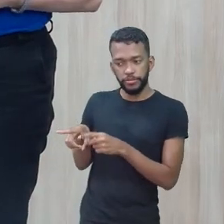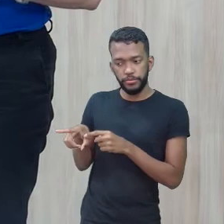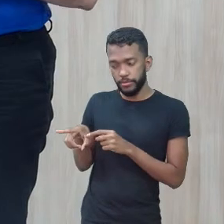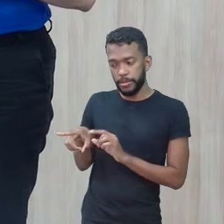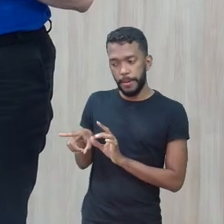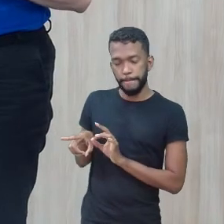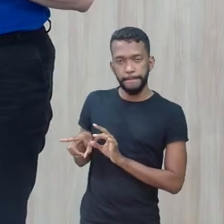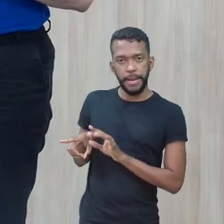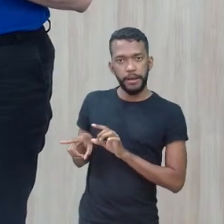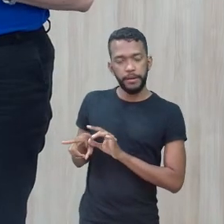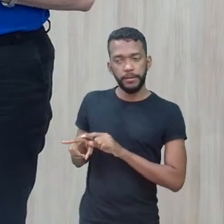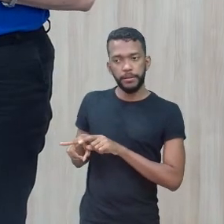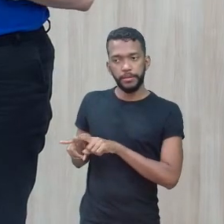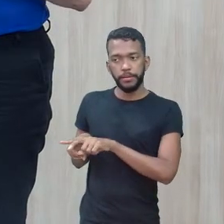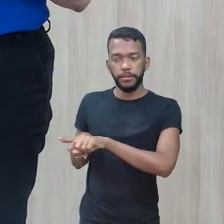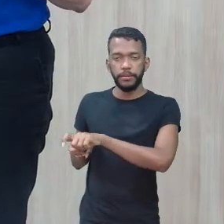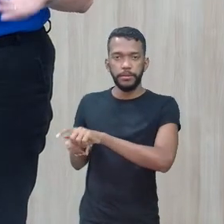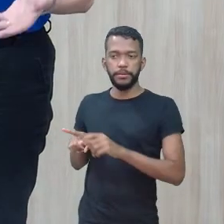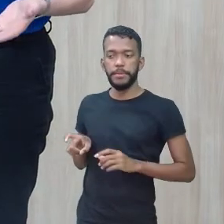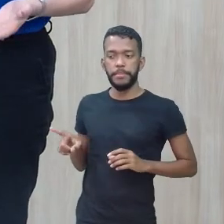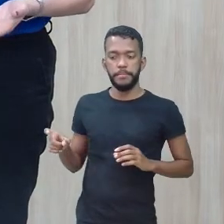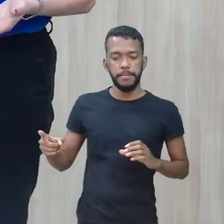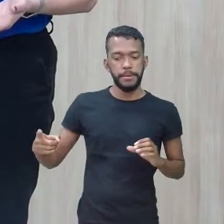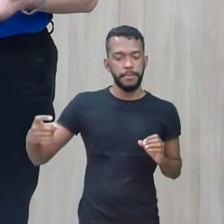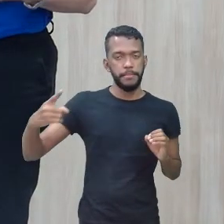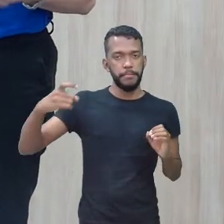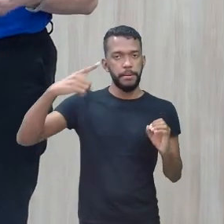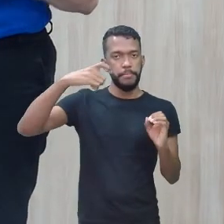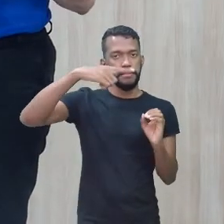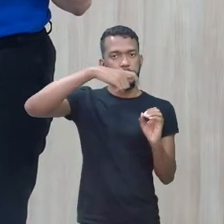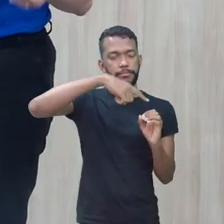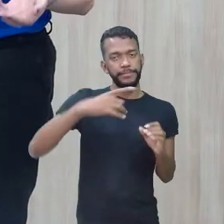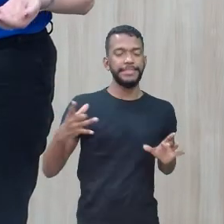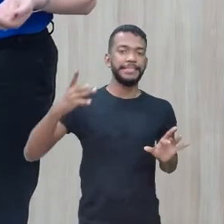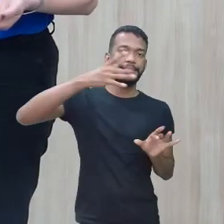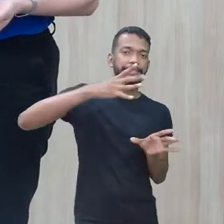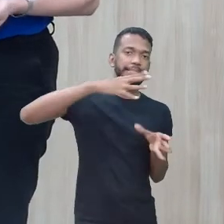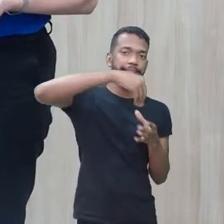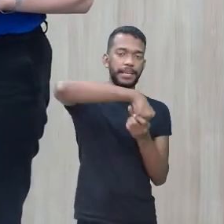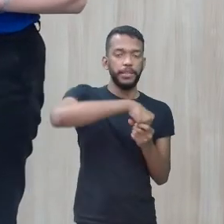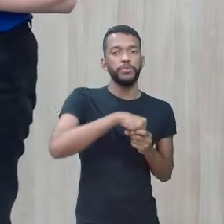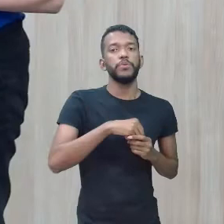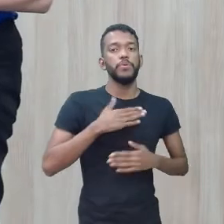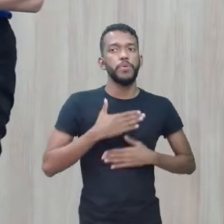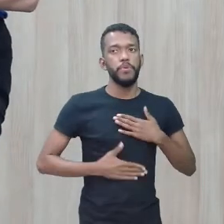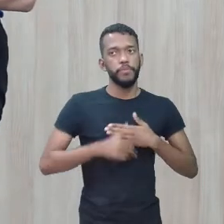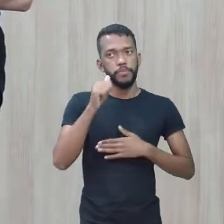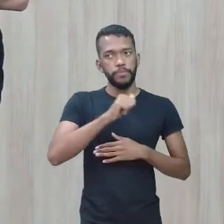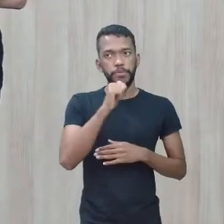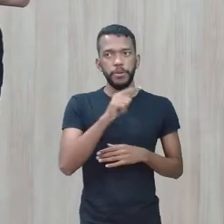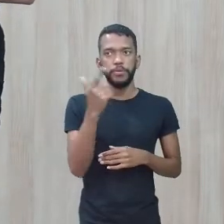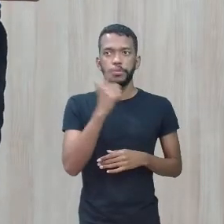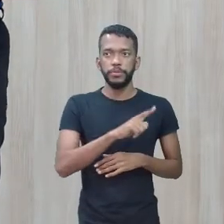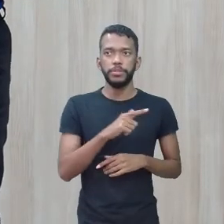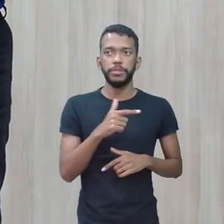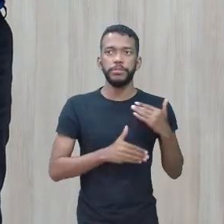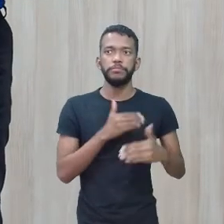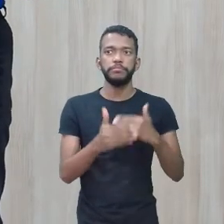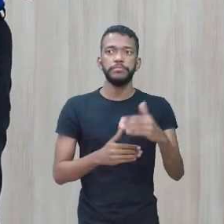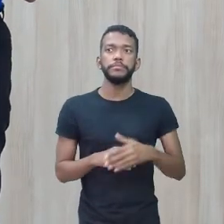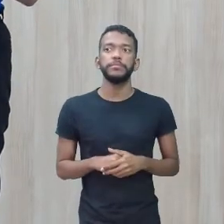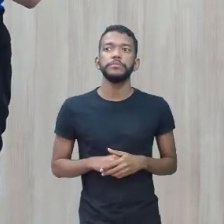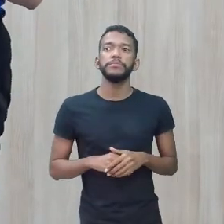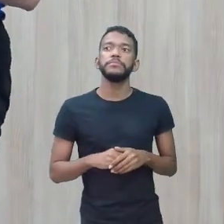mulher para que ocorra a fecundação, ou seja, a reprodução. E aqui